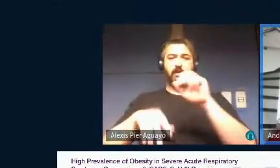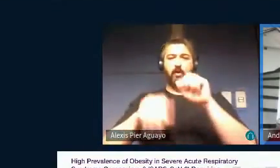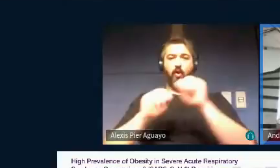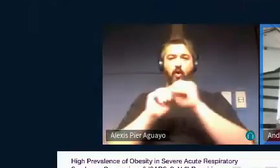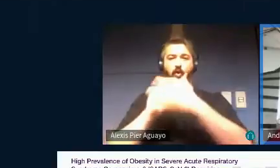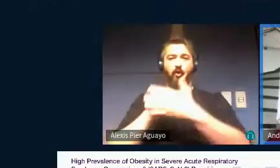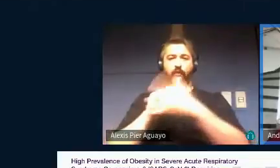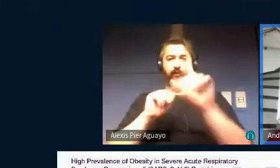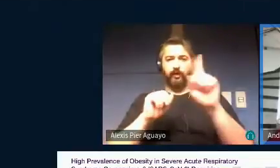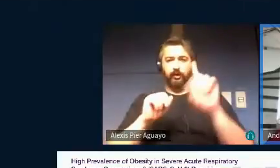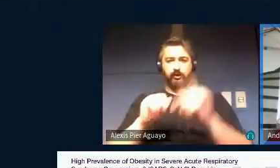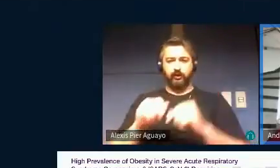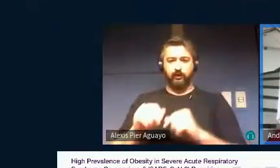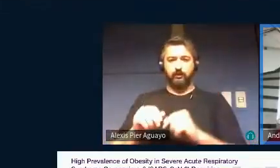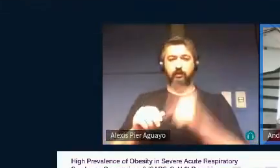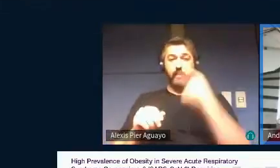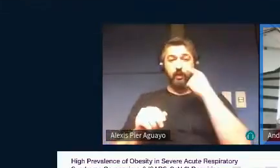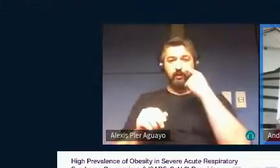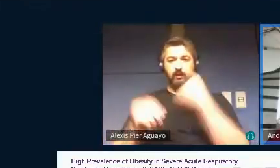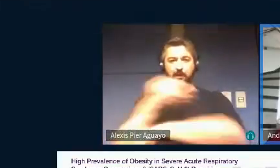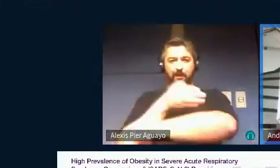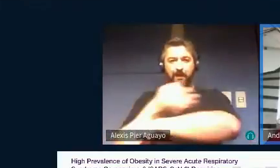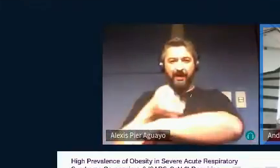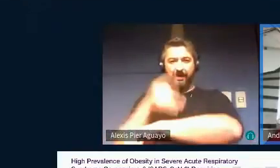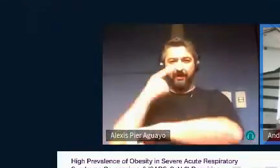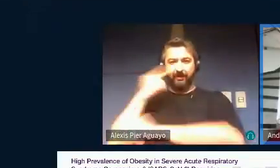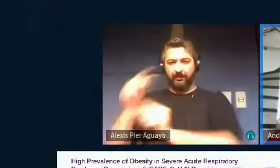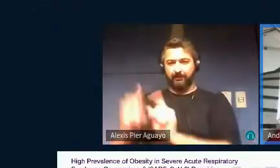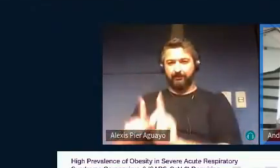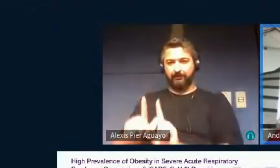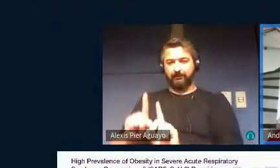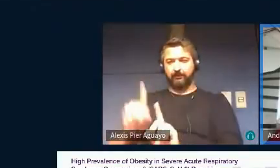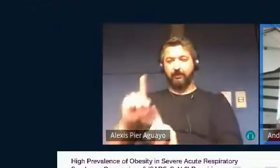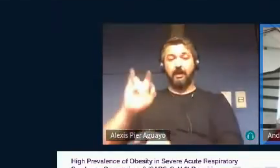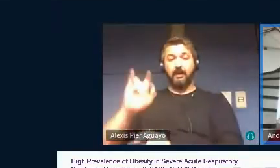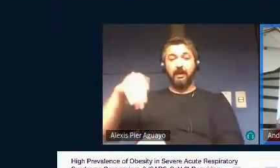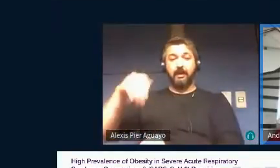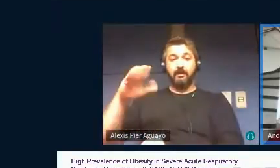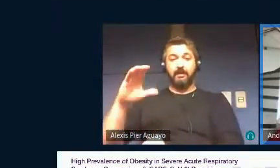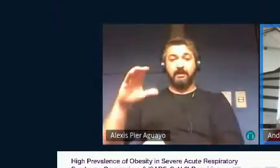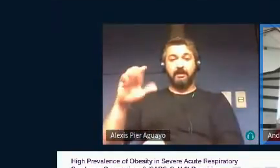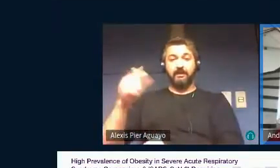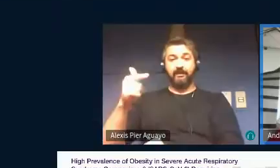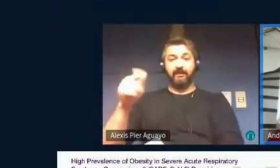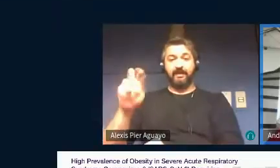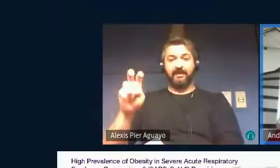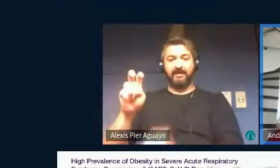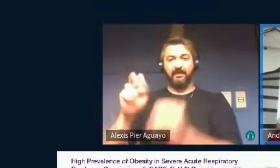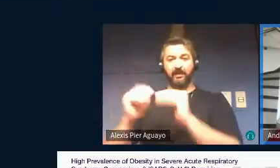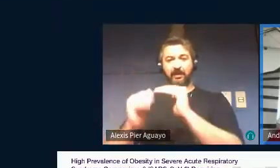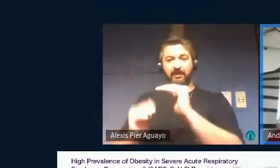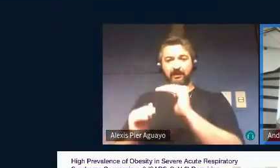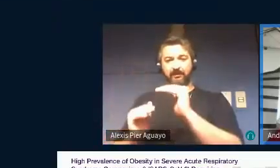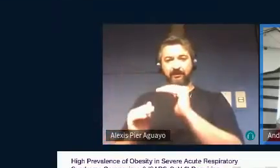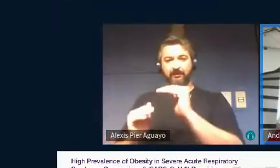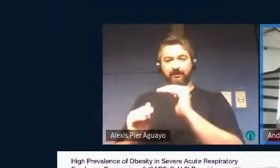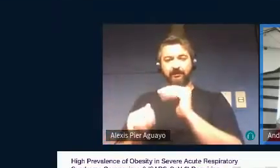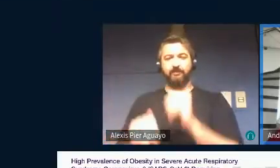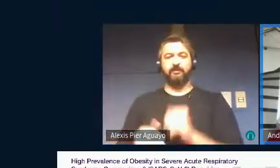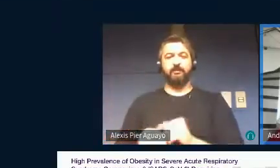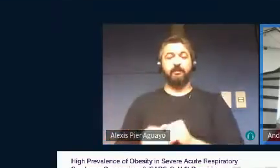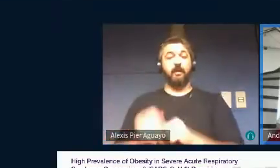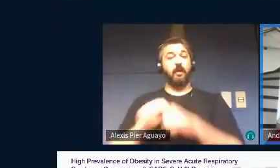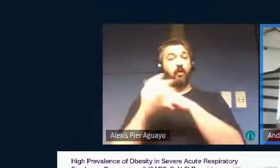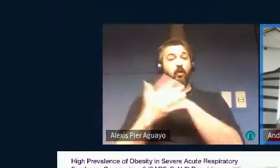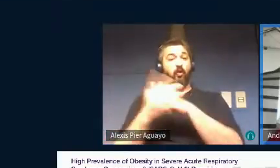em branco aqui, quer dizer os indivíduos com IMC menor do que 25. Isso aqui quando a causa não é Covid. Quando a causa